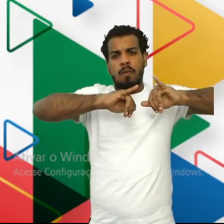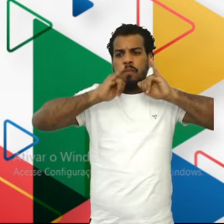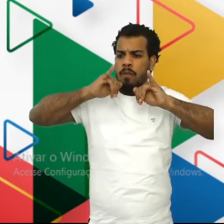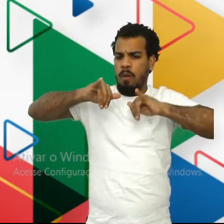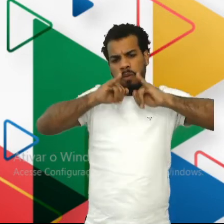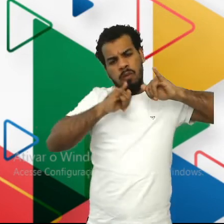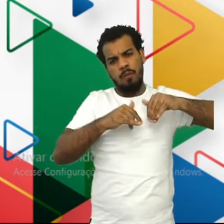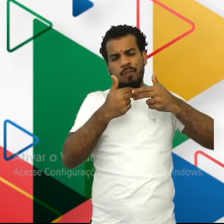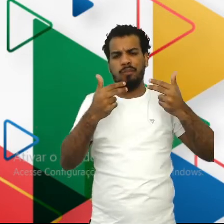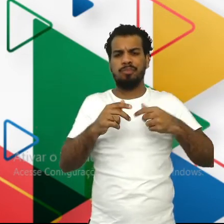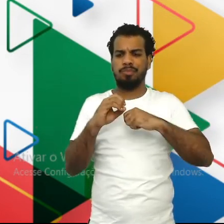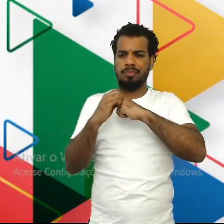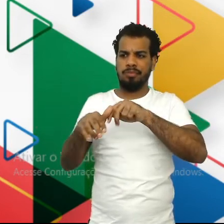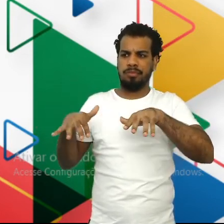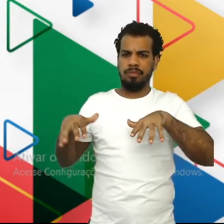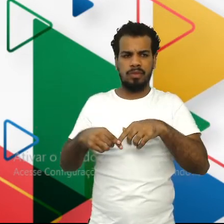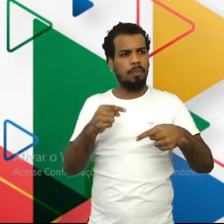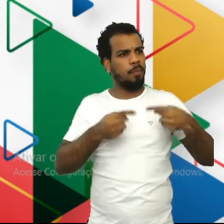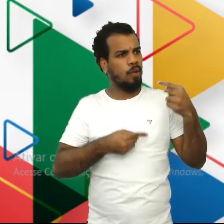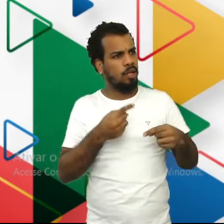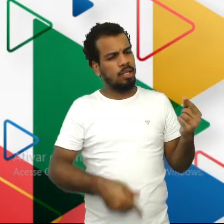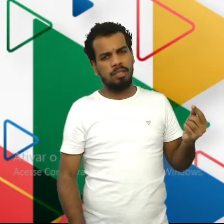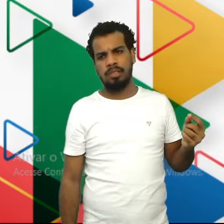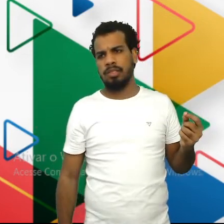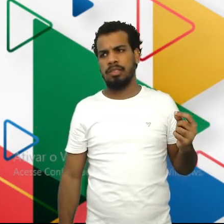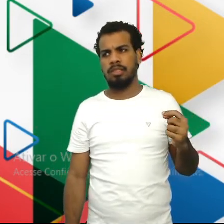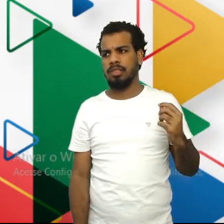várias coisas. Pandemia, política,